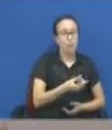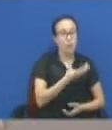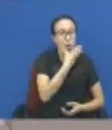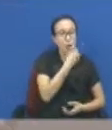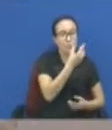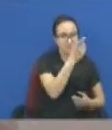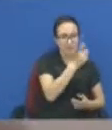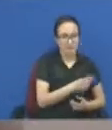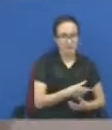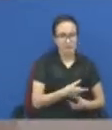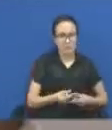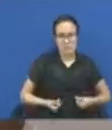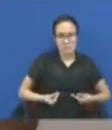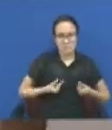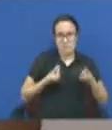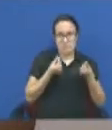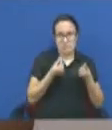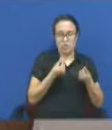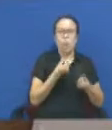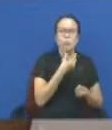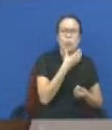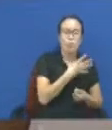nunca varrer uma casa.